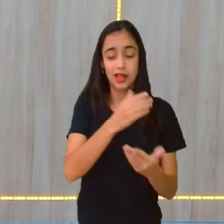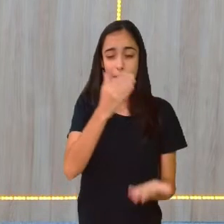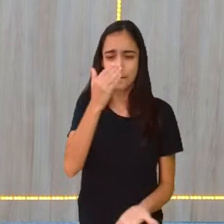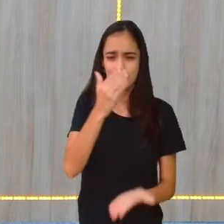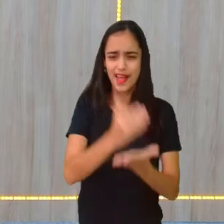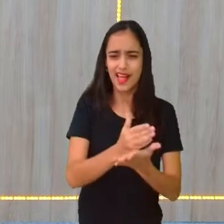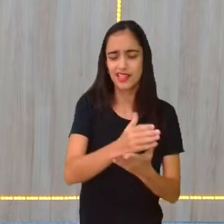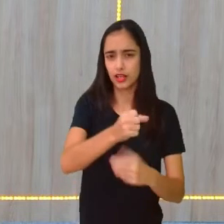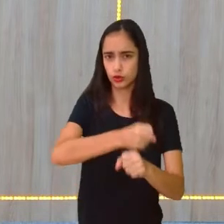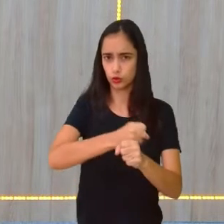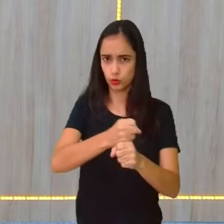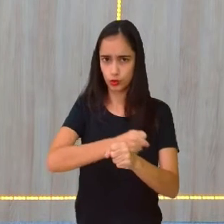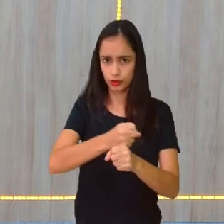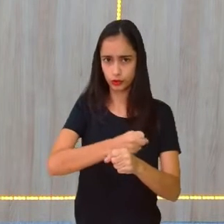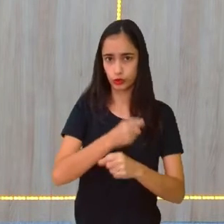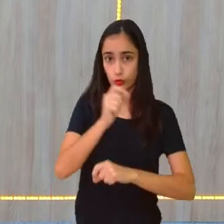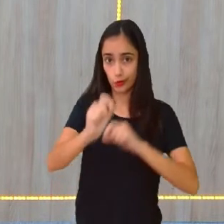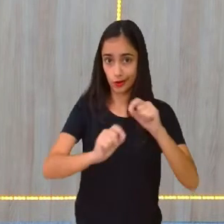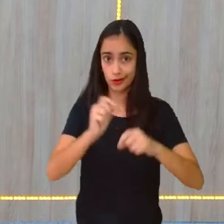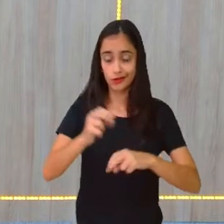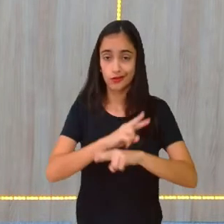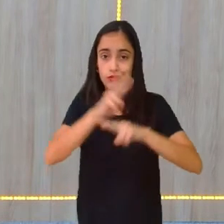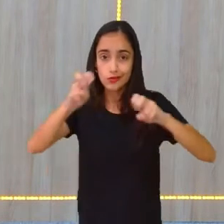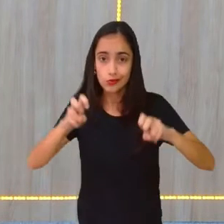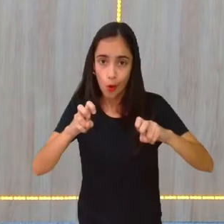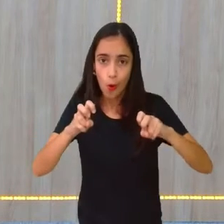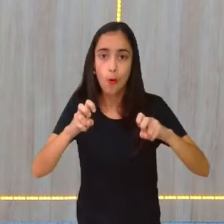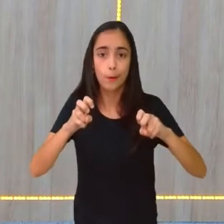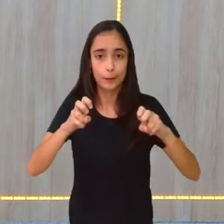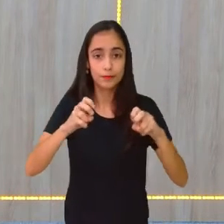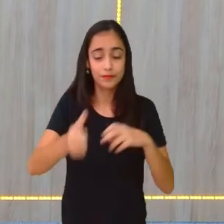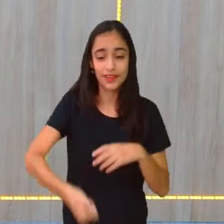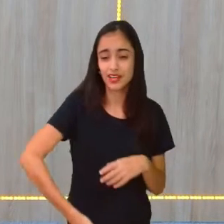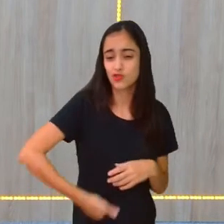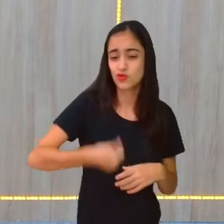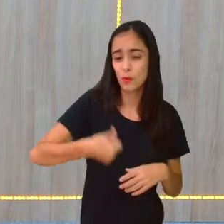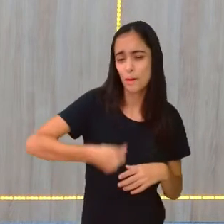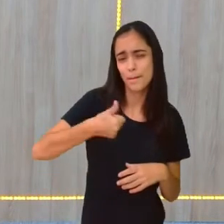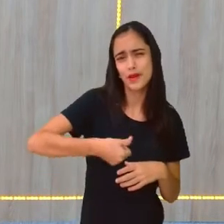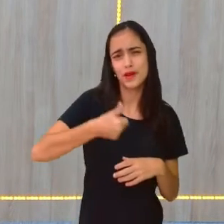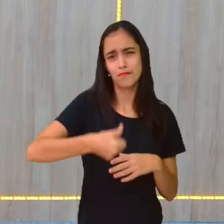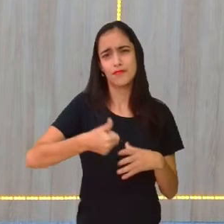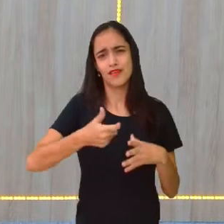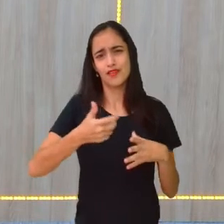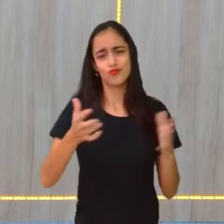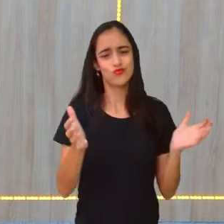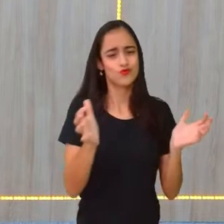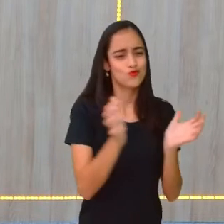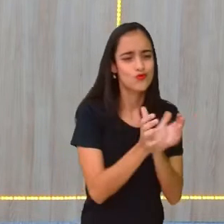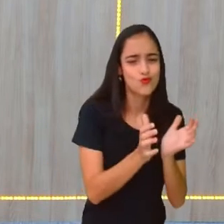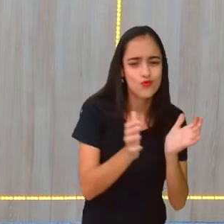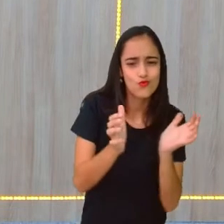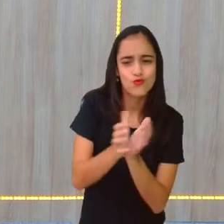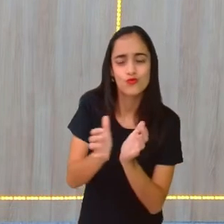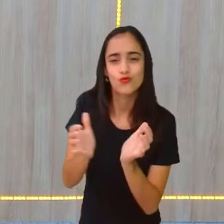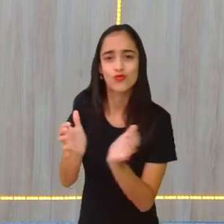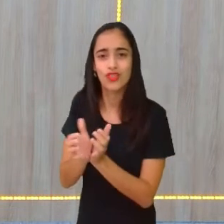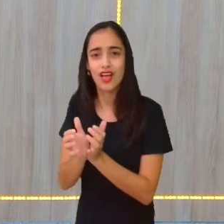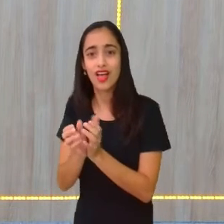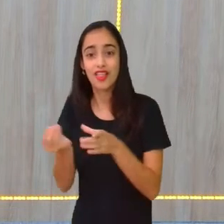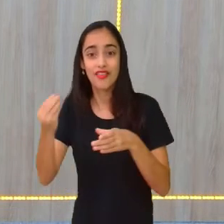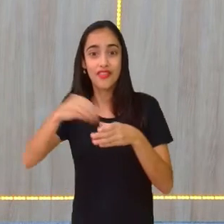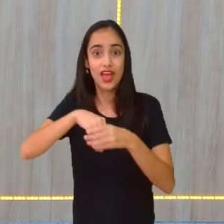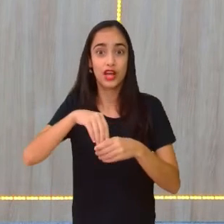sobre a questão, né, das primeiras civilizações da história da humanidade. Então a gente já